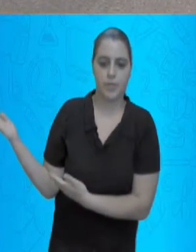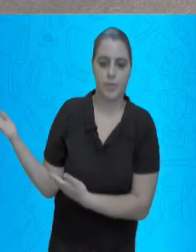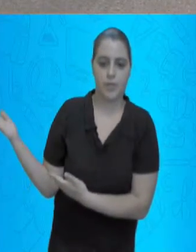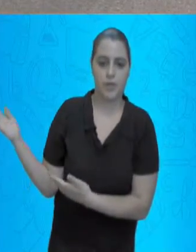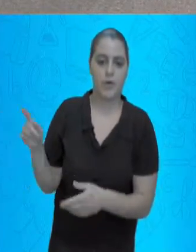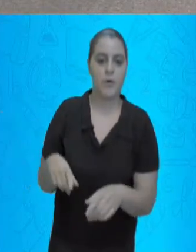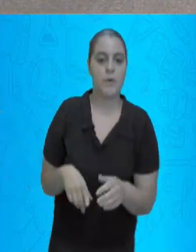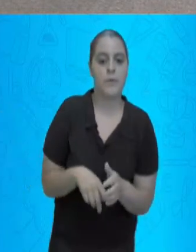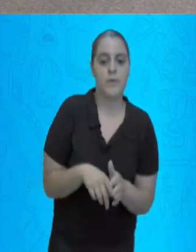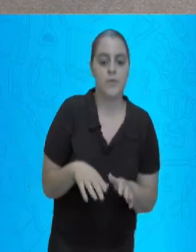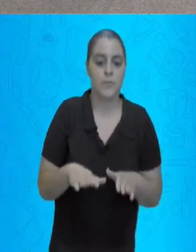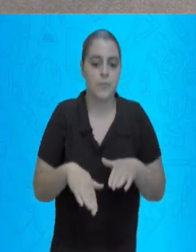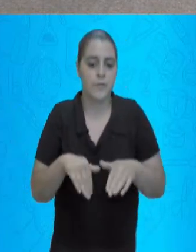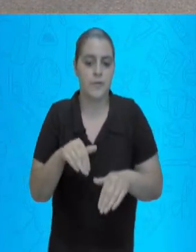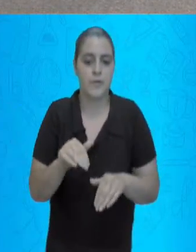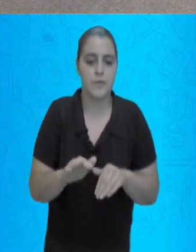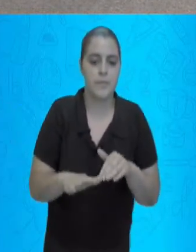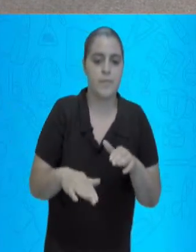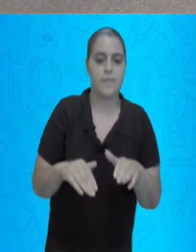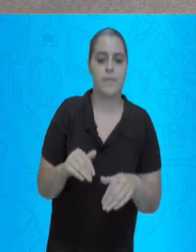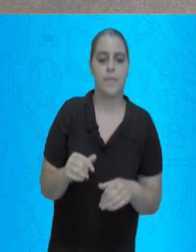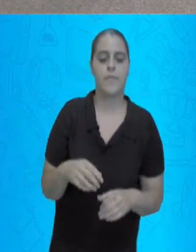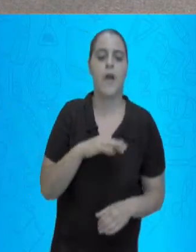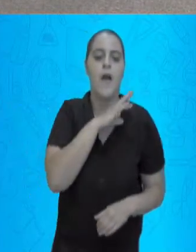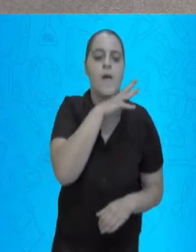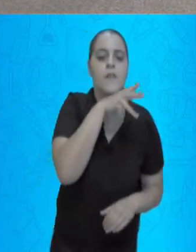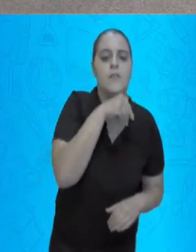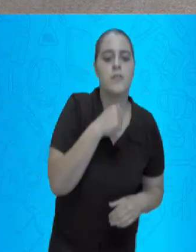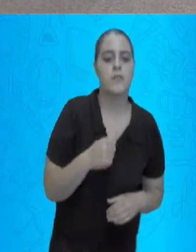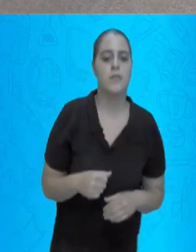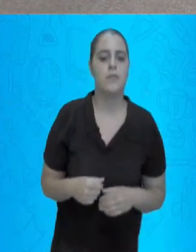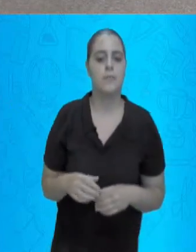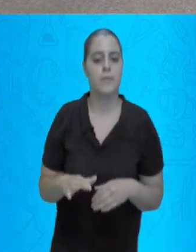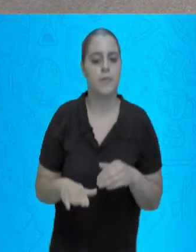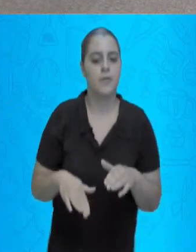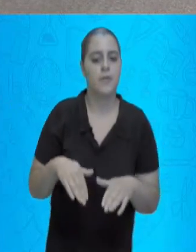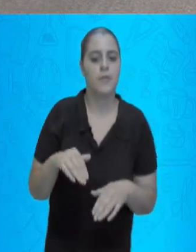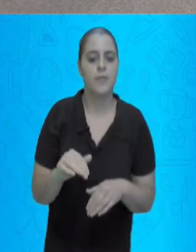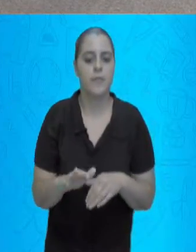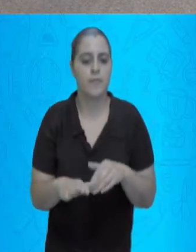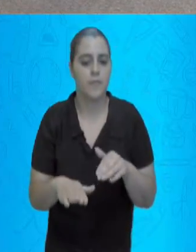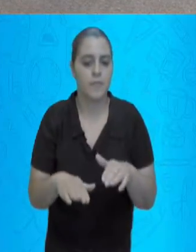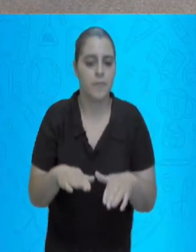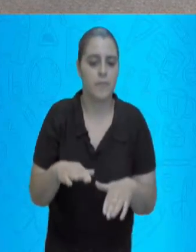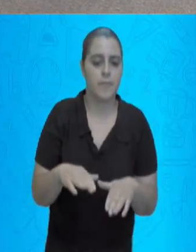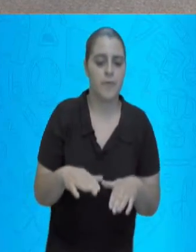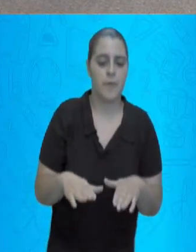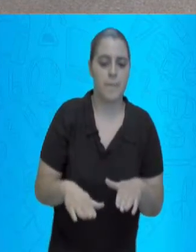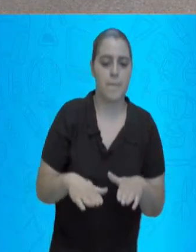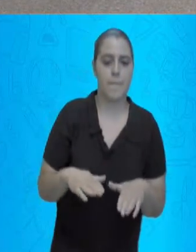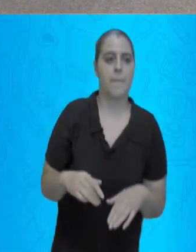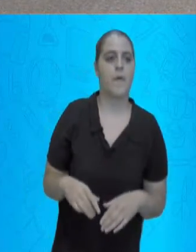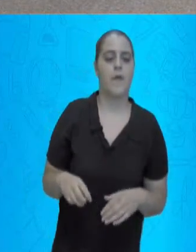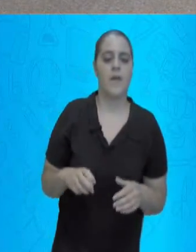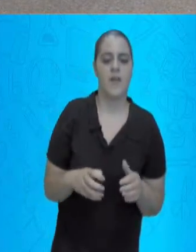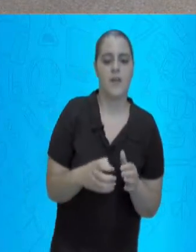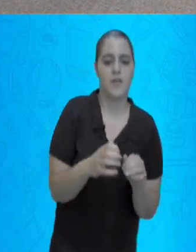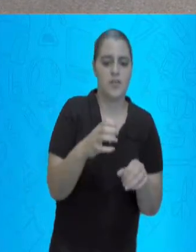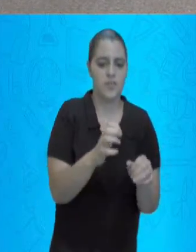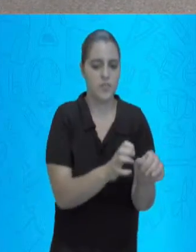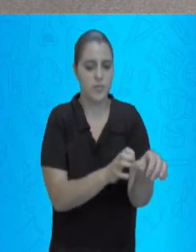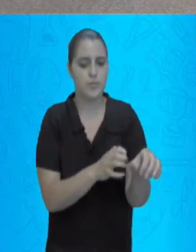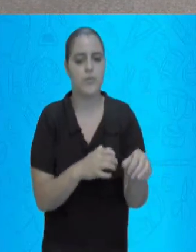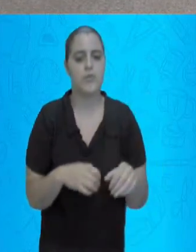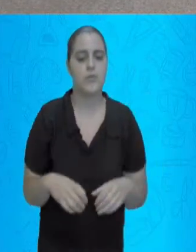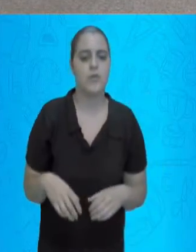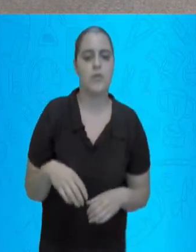as pegadas que o animal deixou, algumas ranhuras que